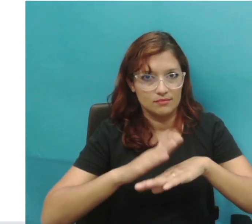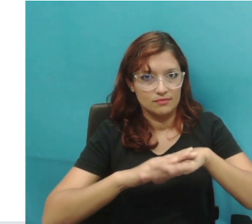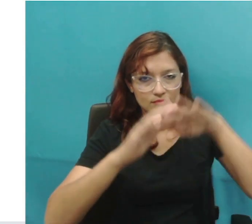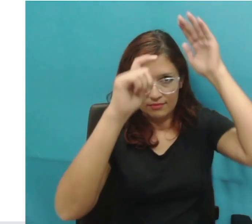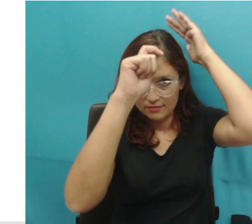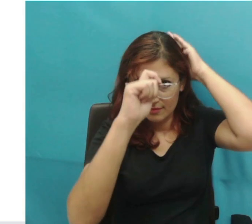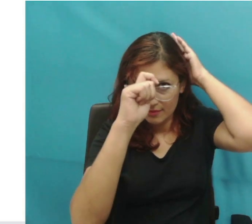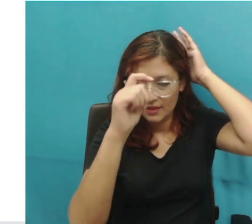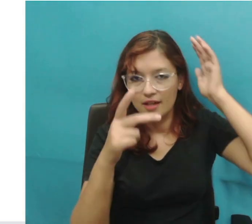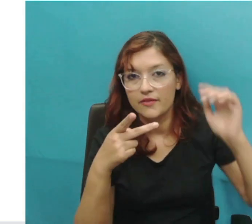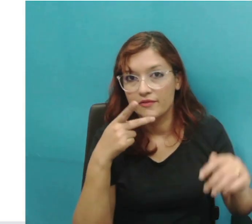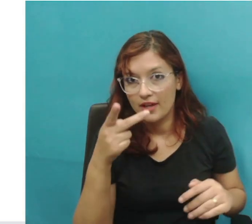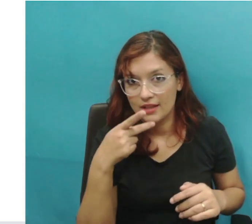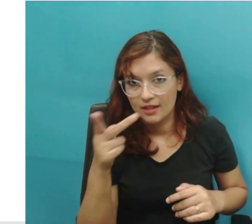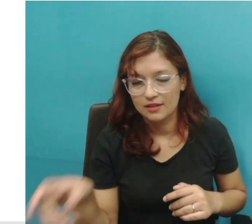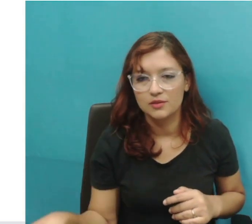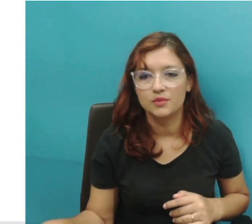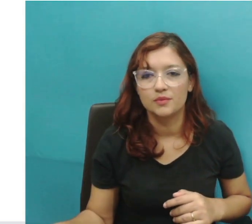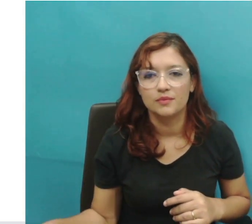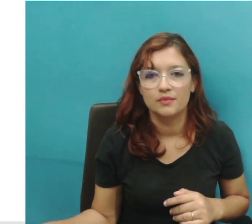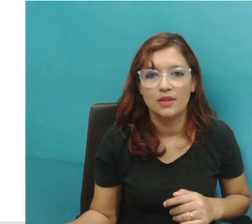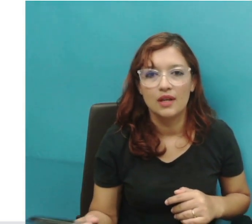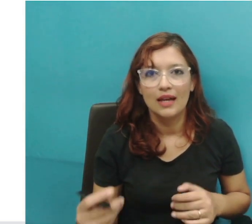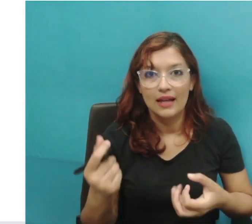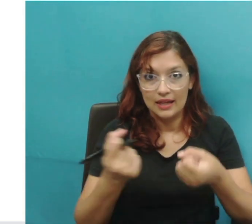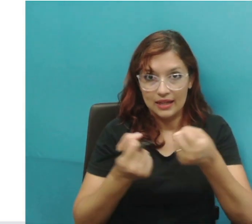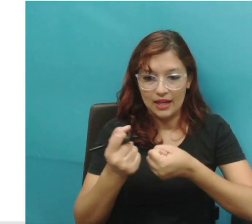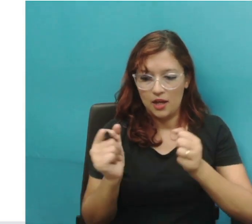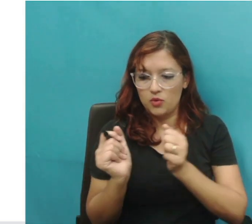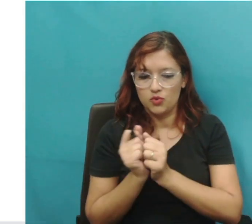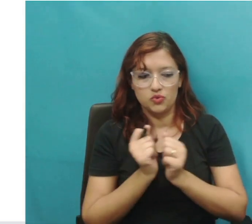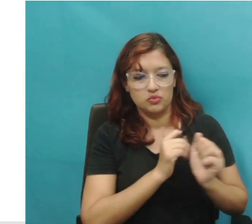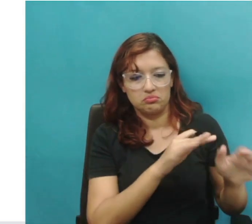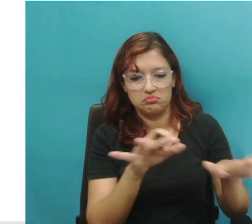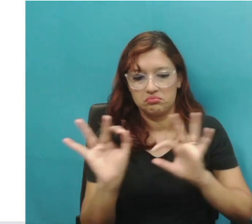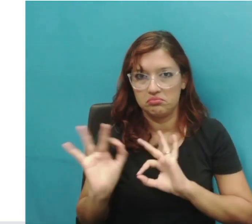Então, vamos lá. O rapaz de boné falou.